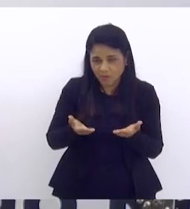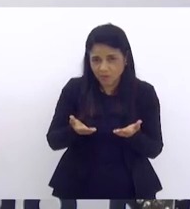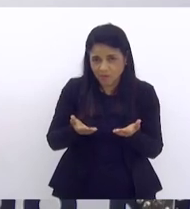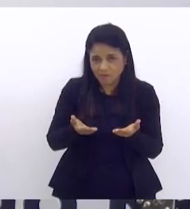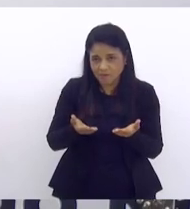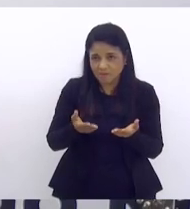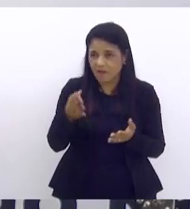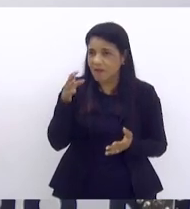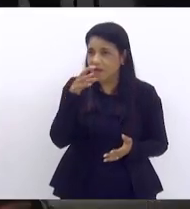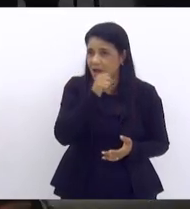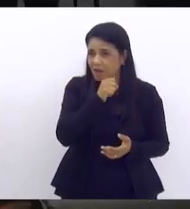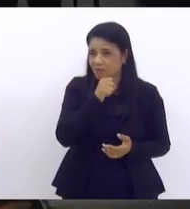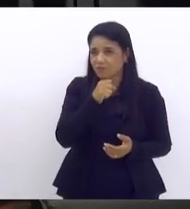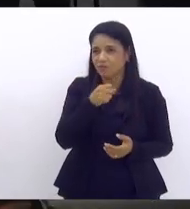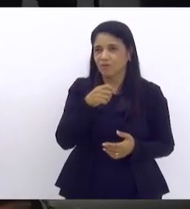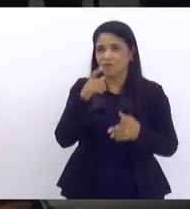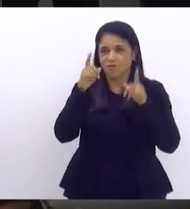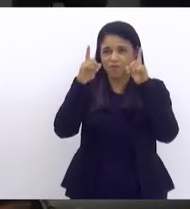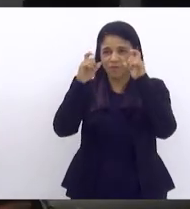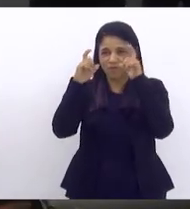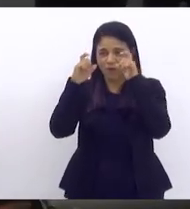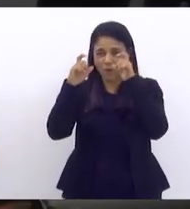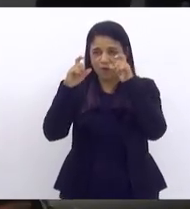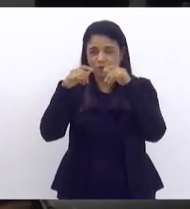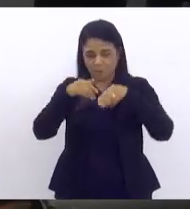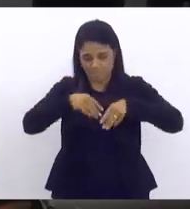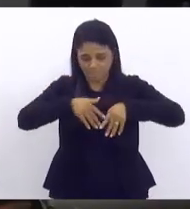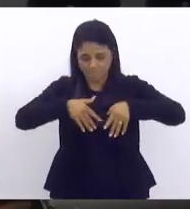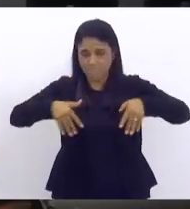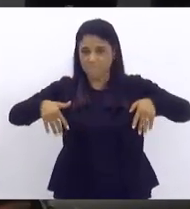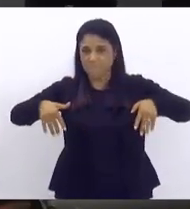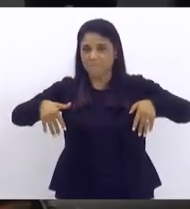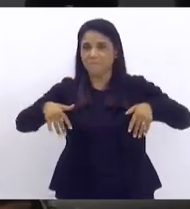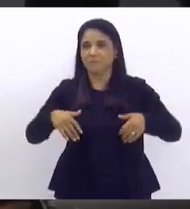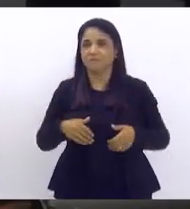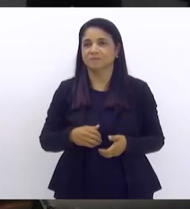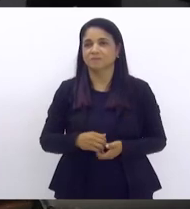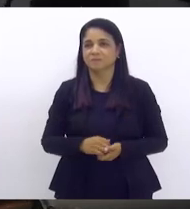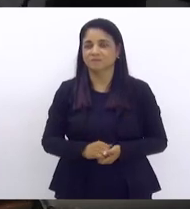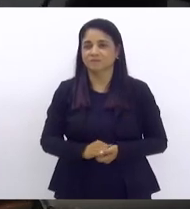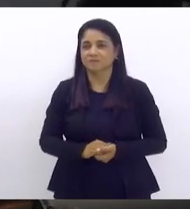agora? Rapidão então, rápido. Tirar uma foto com todo mundo lá.